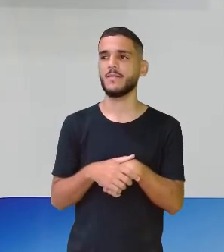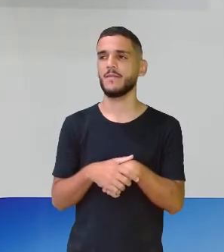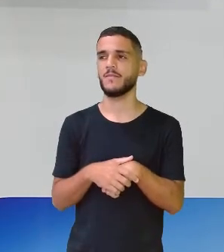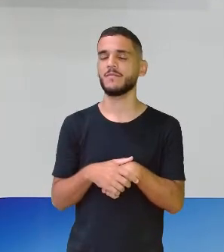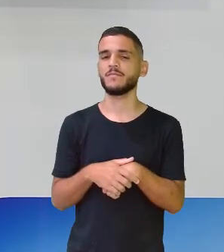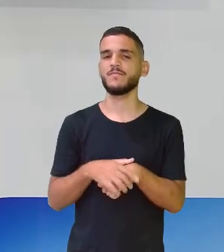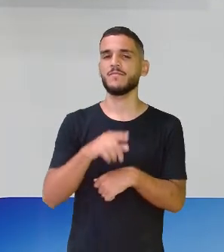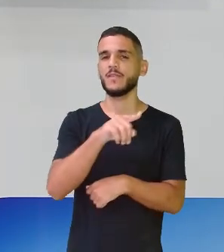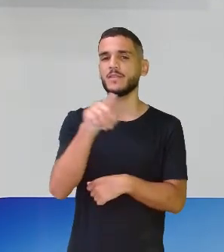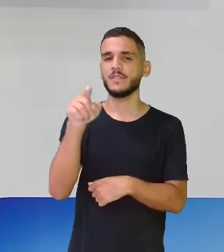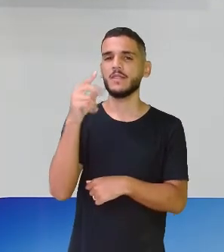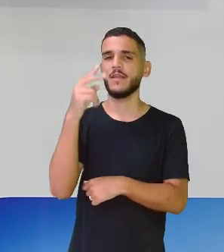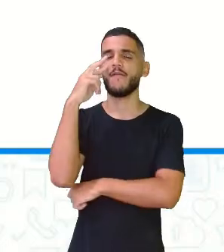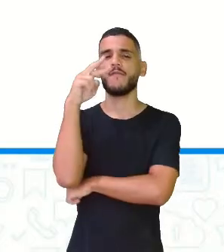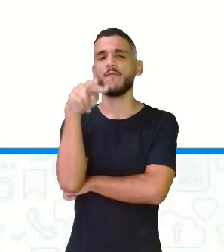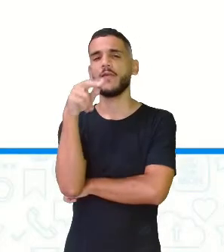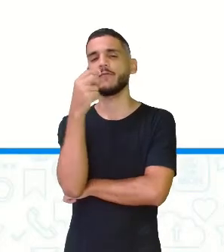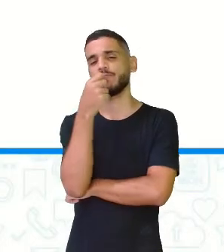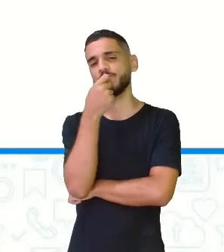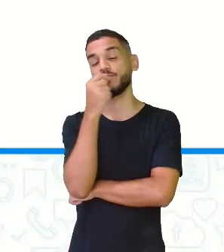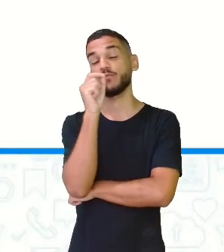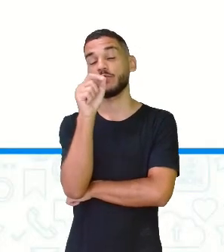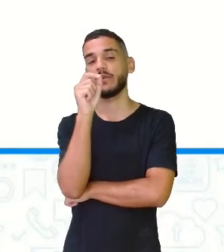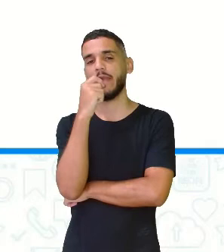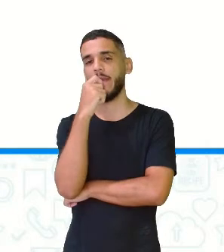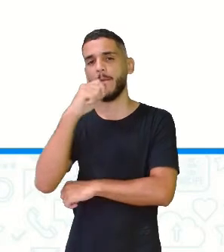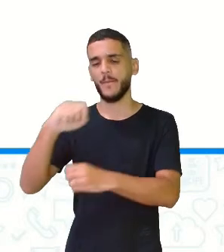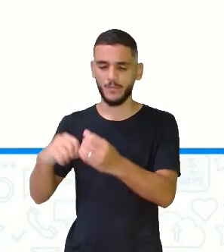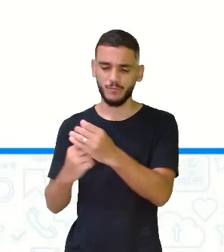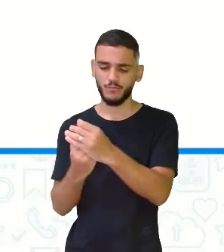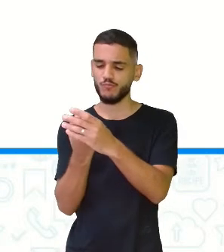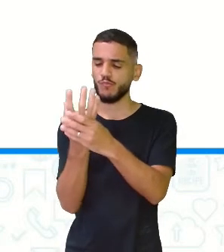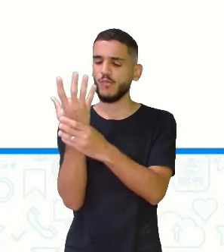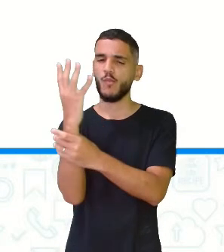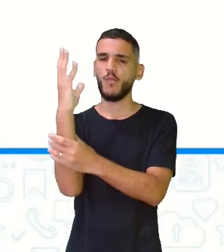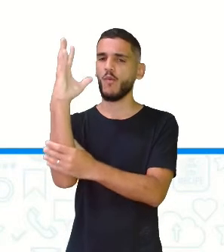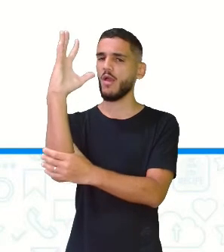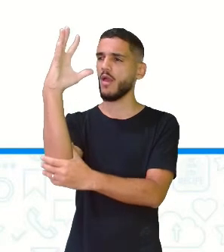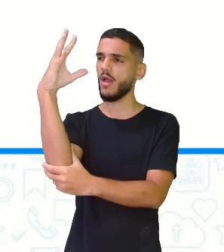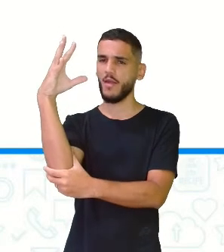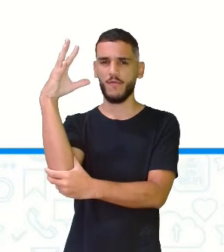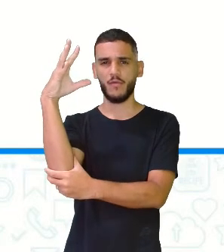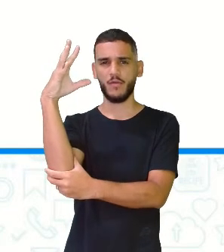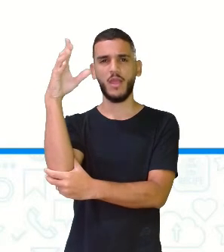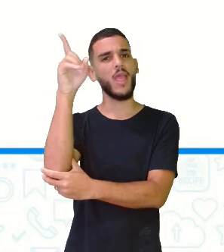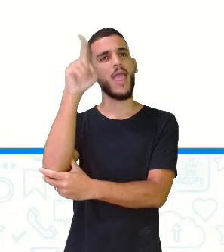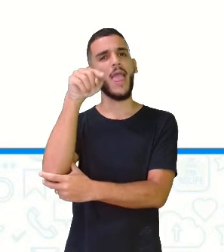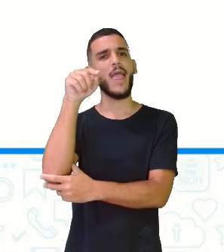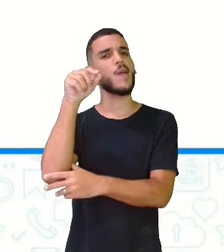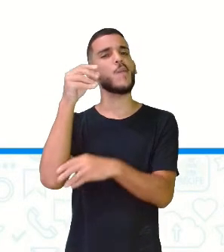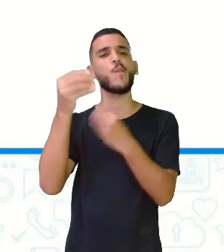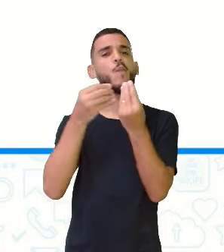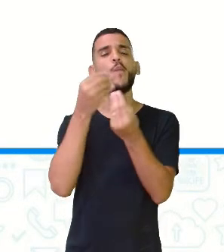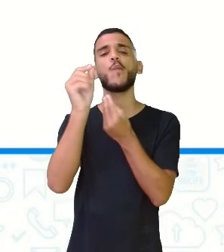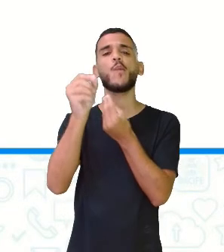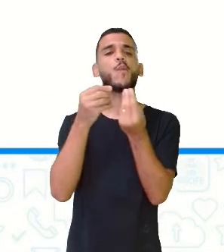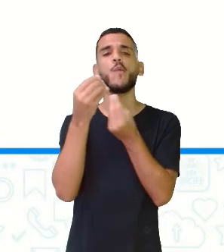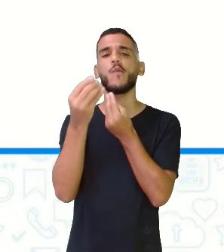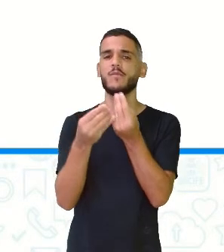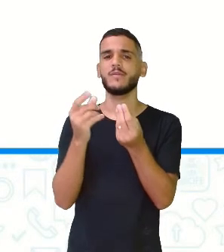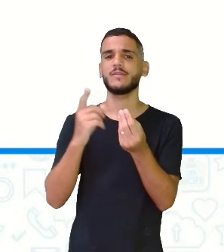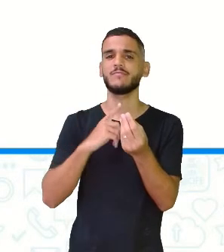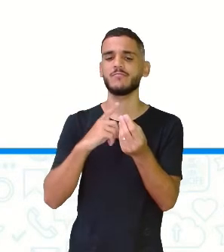uma árvore. E essa árvore é uma árvore de pedaços. E observe que aí na tela eu